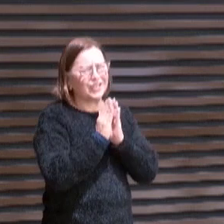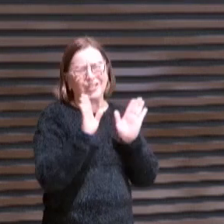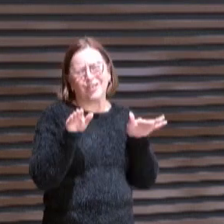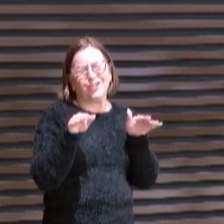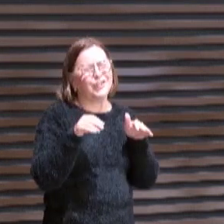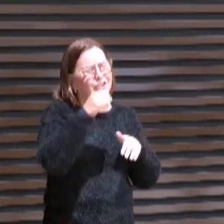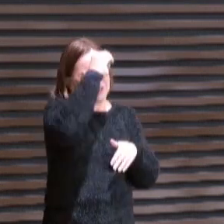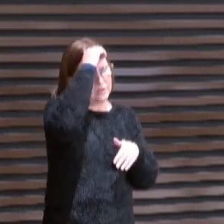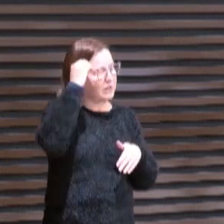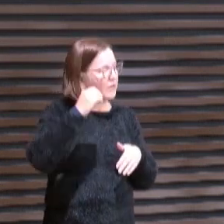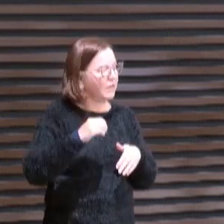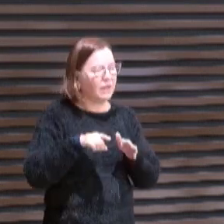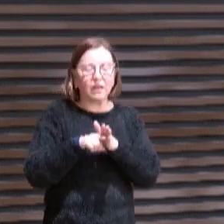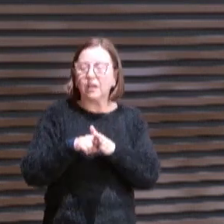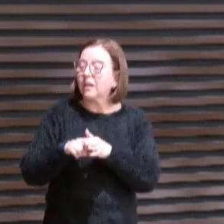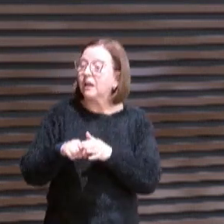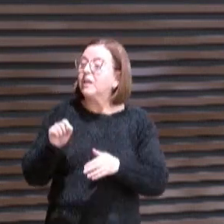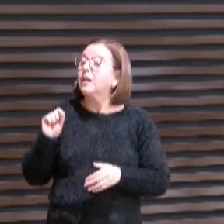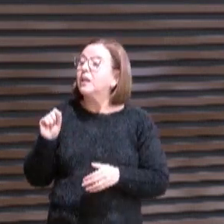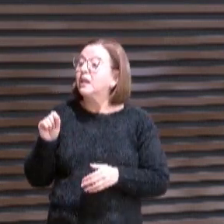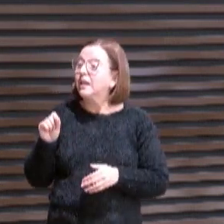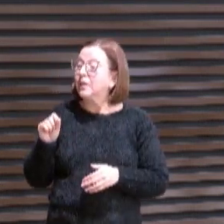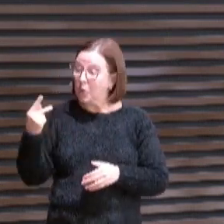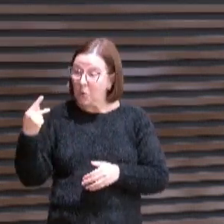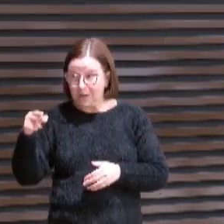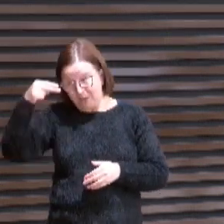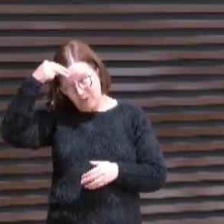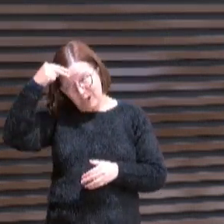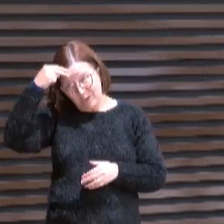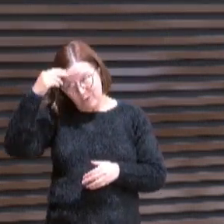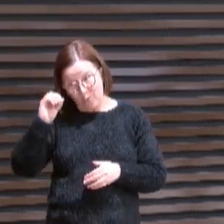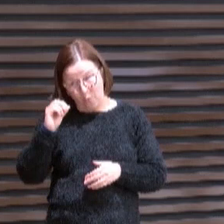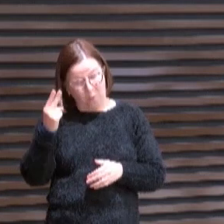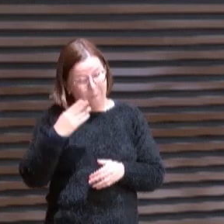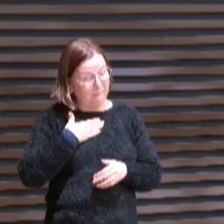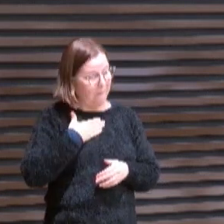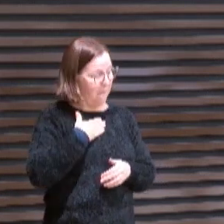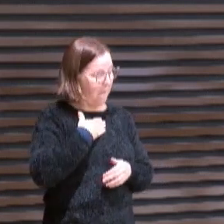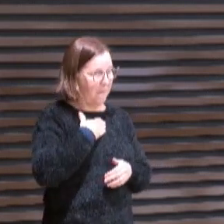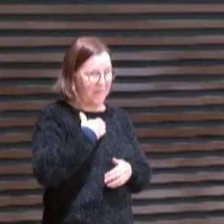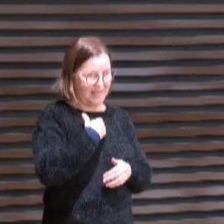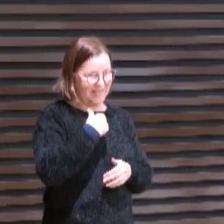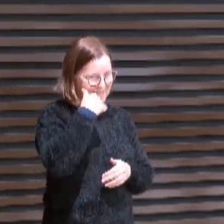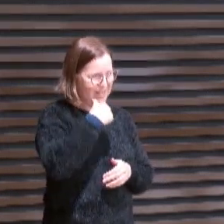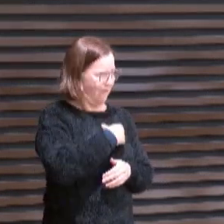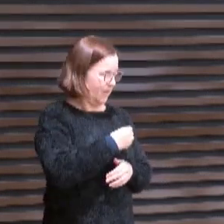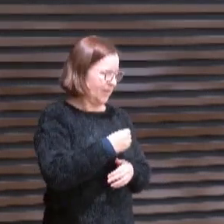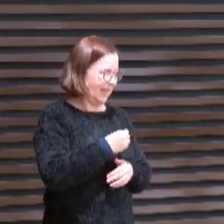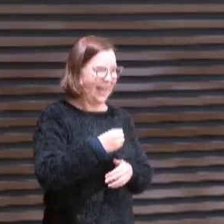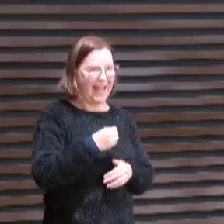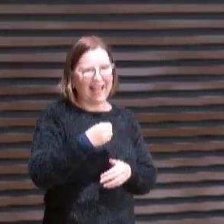disse: quais? Qual é, o seu neto ou minha filha? Ela muito educadamente disse: os